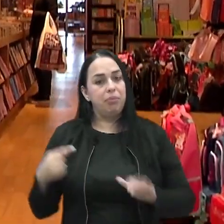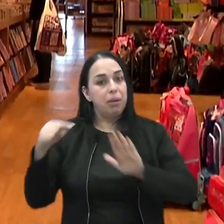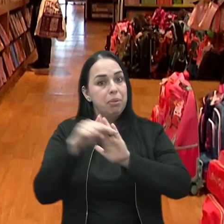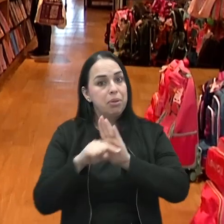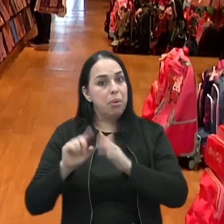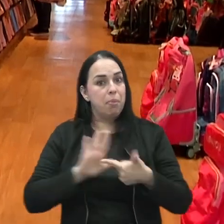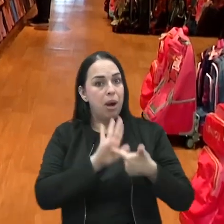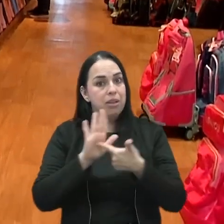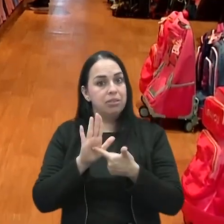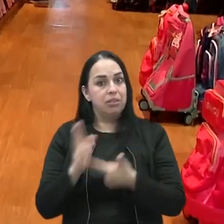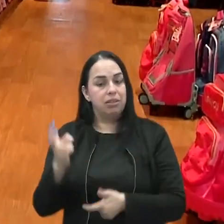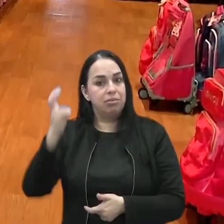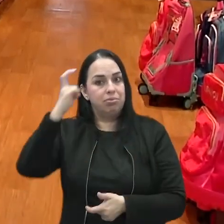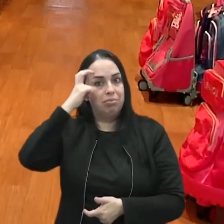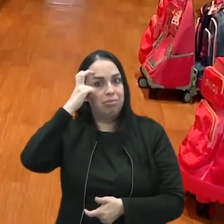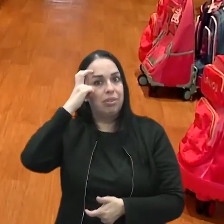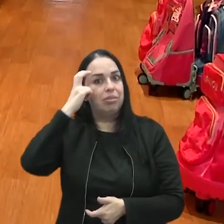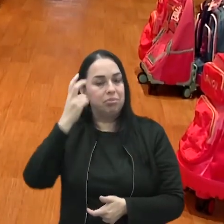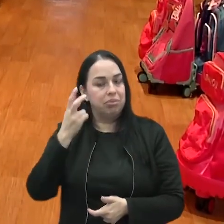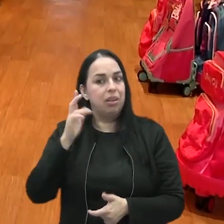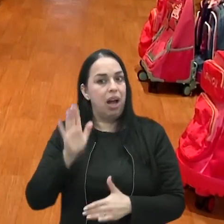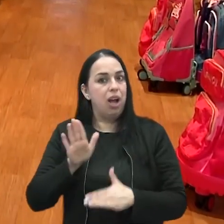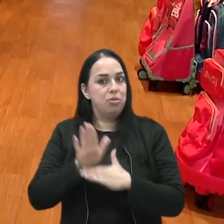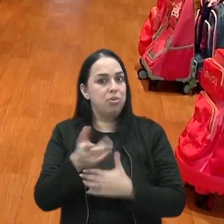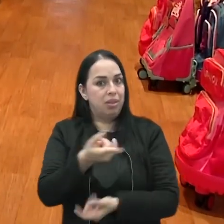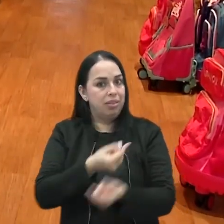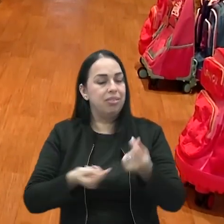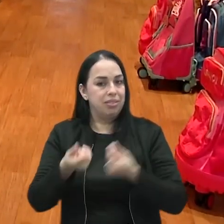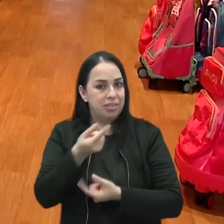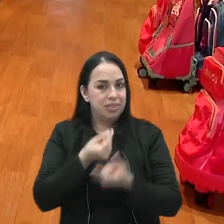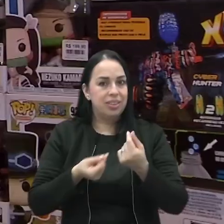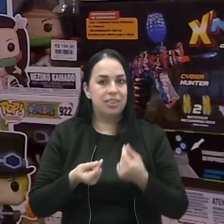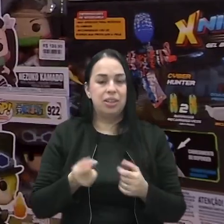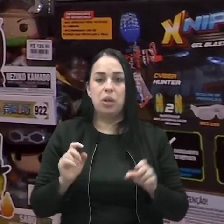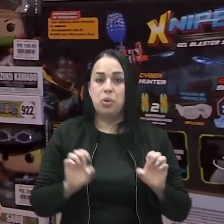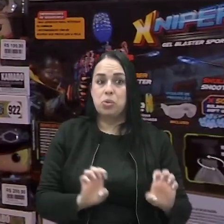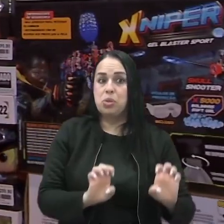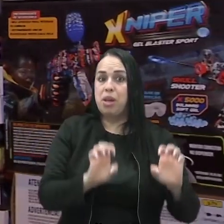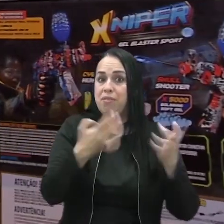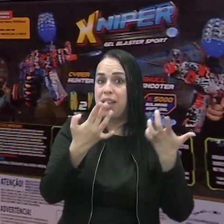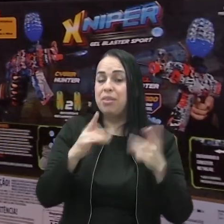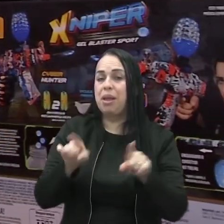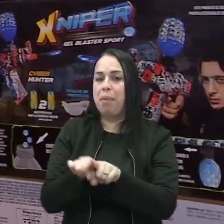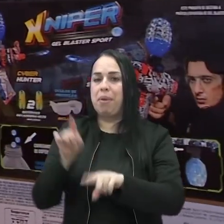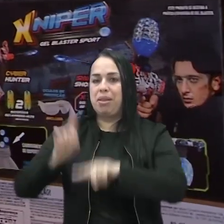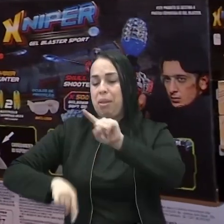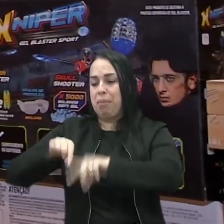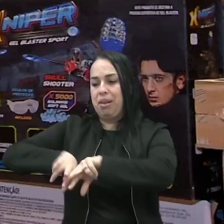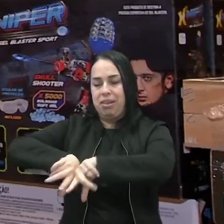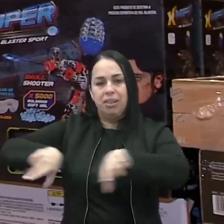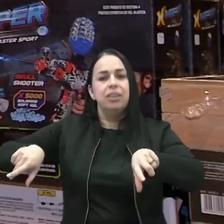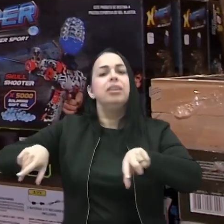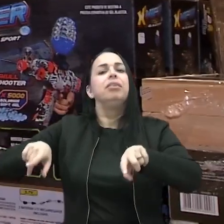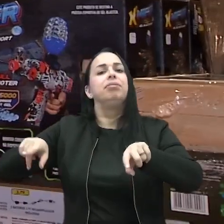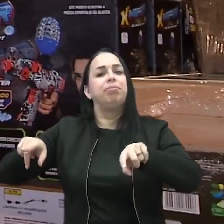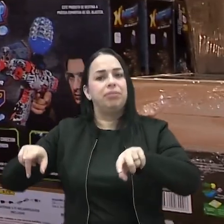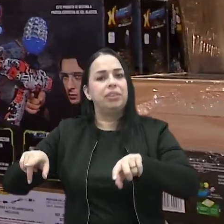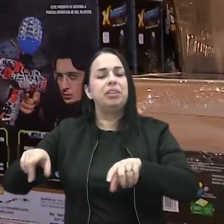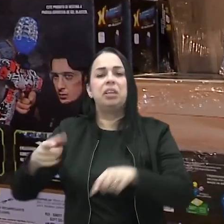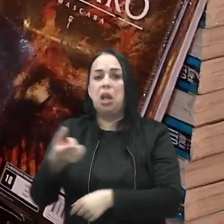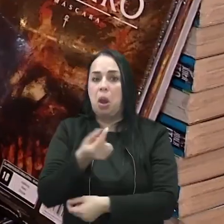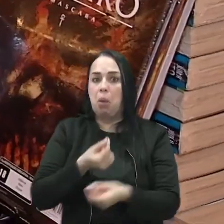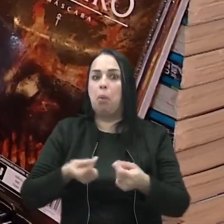números mostram o quanto a cultura geek é economicamente forte. Os eventos e os produtos em torno desse